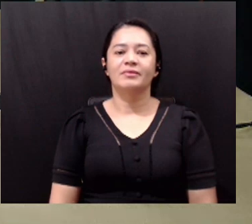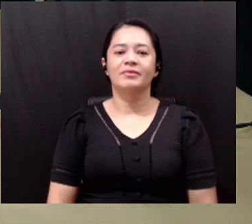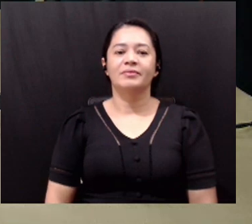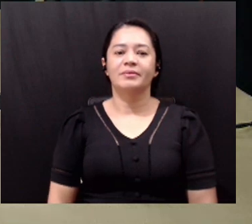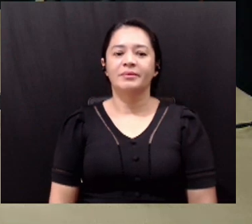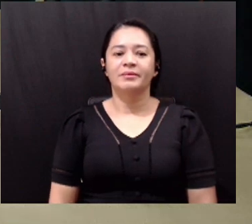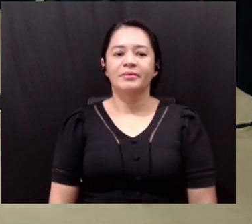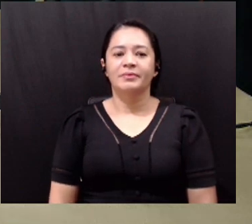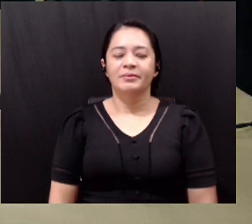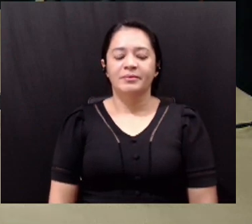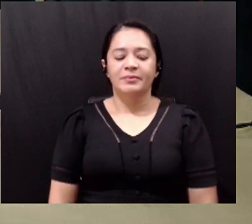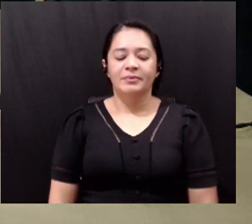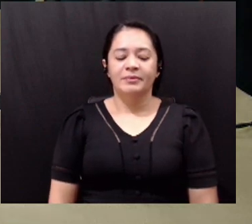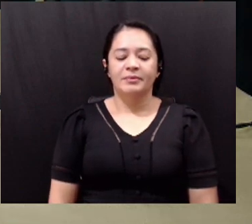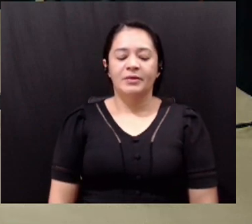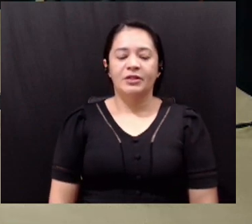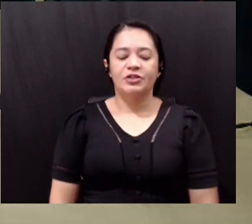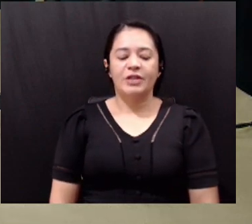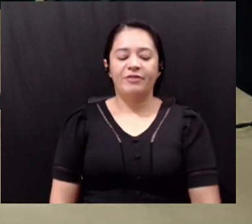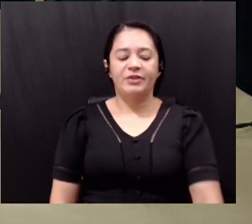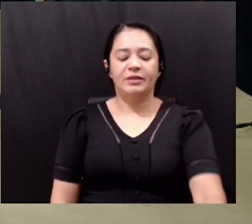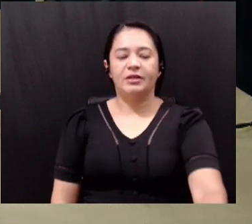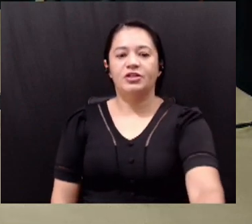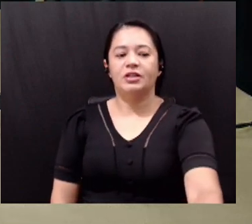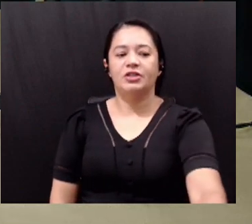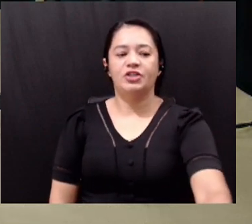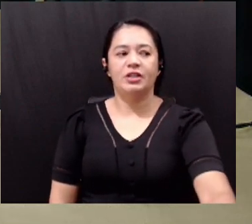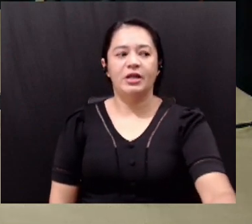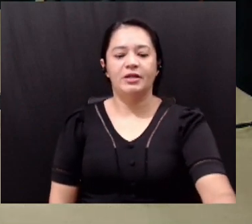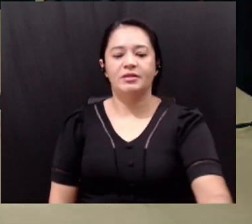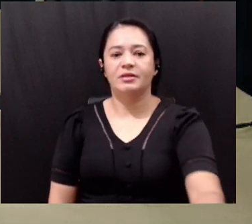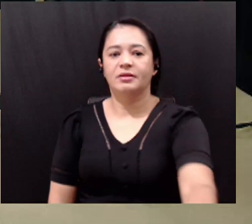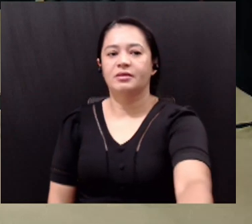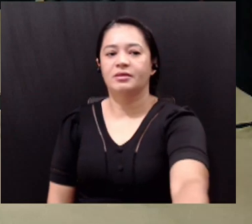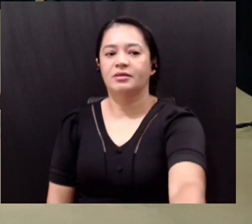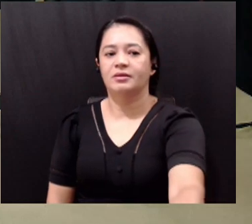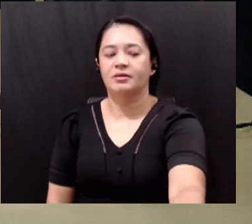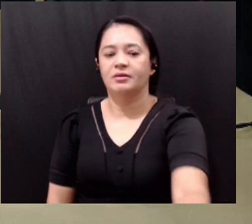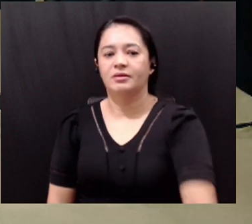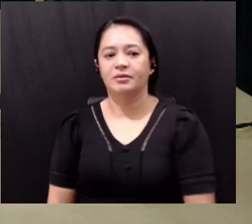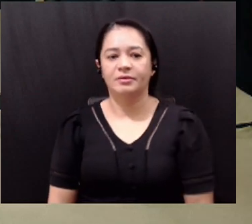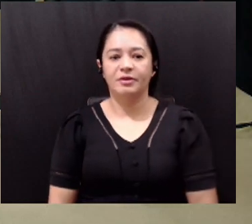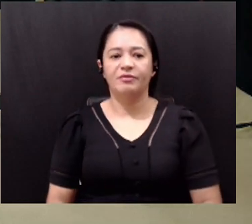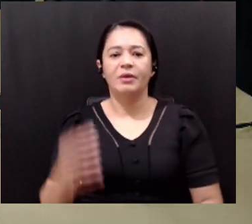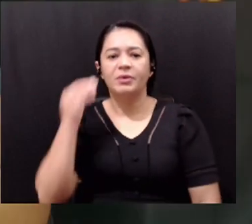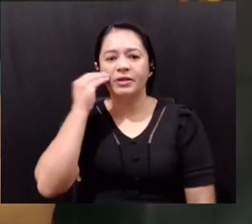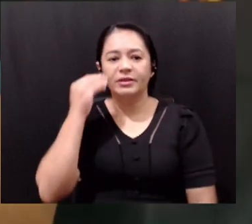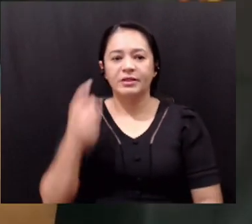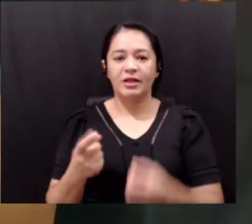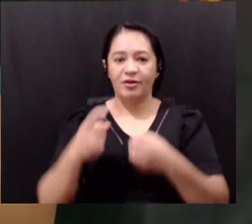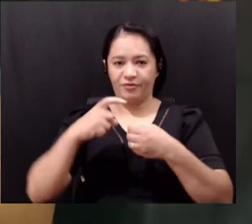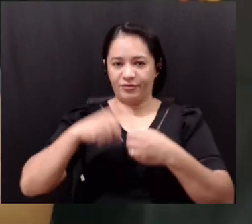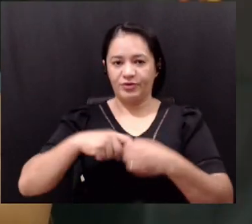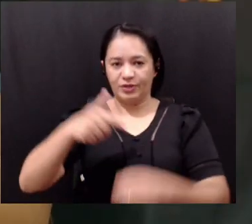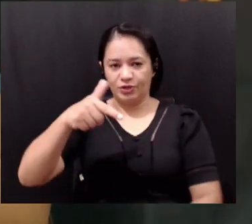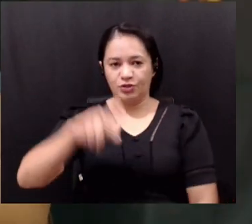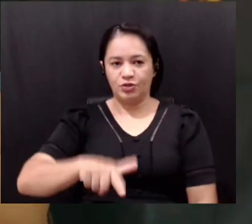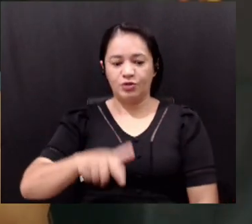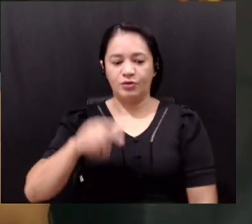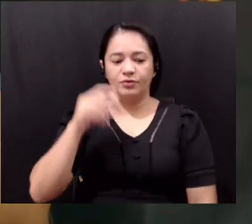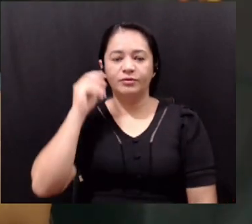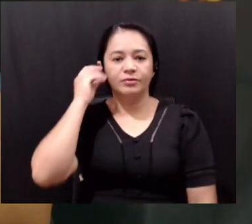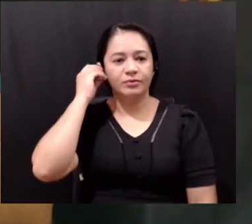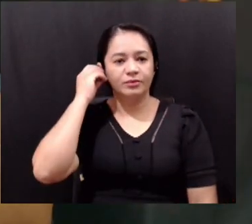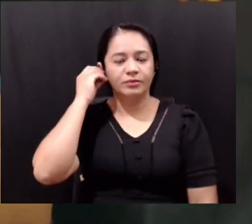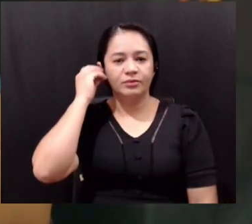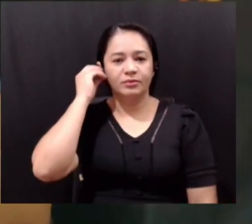Eu acho que tá cortando, né? Tá cortando? Bom, vamos tentar reconectar com ela novamente? Vamos tentar reconectar com ela novamente enquanto a gente segue por aqui, gente.